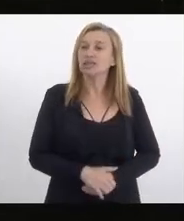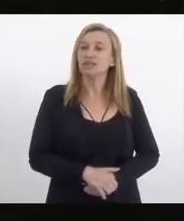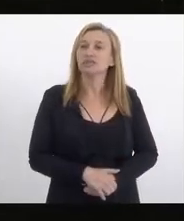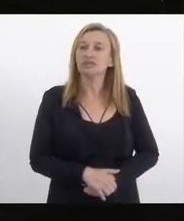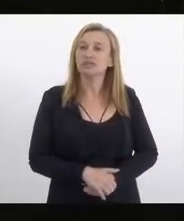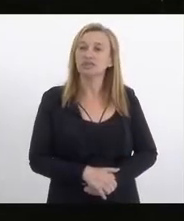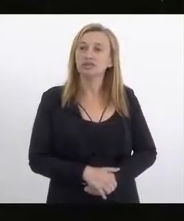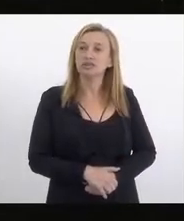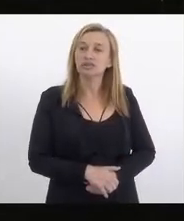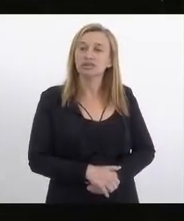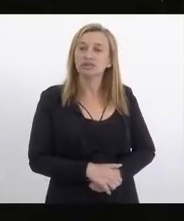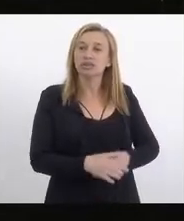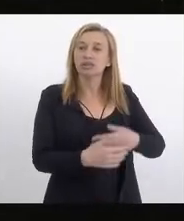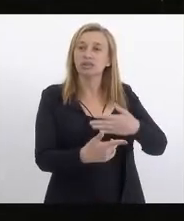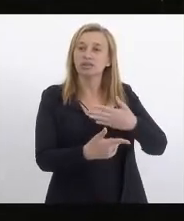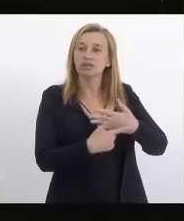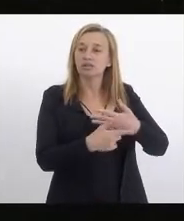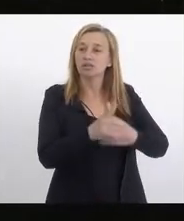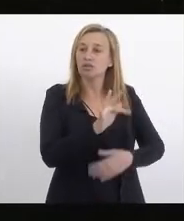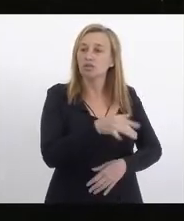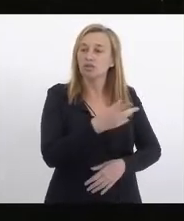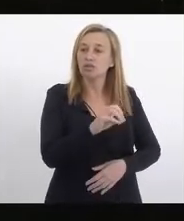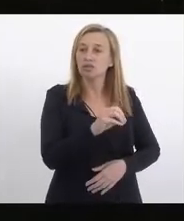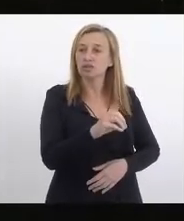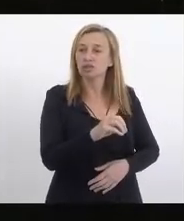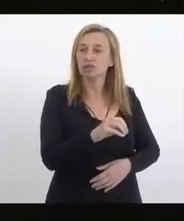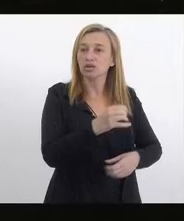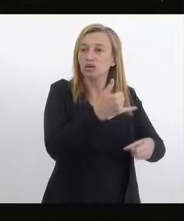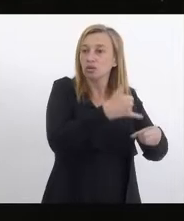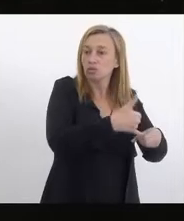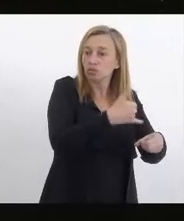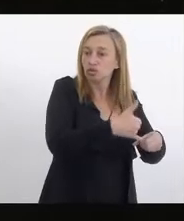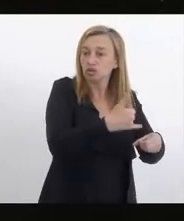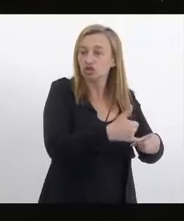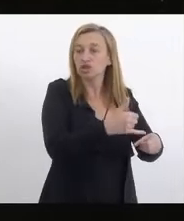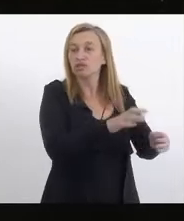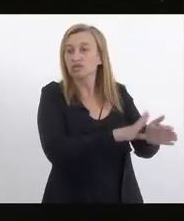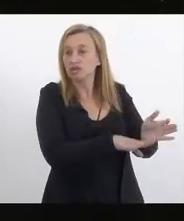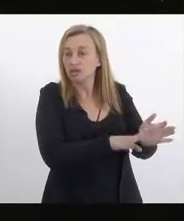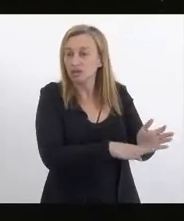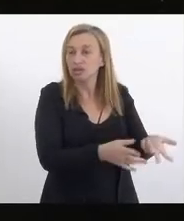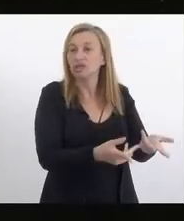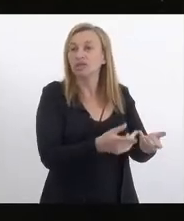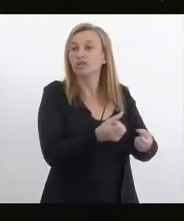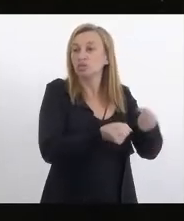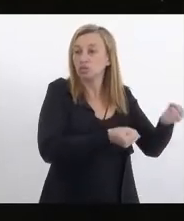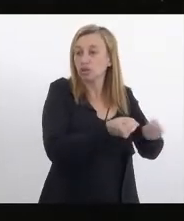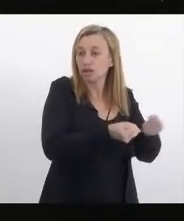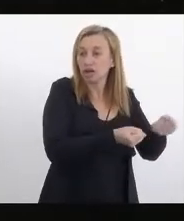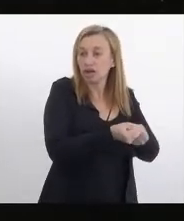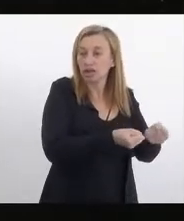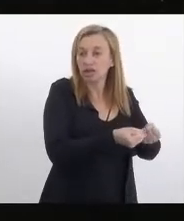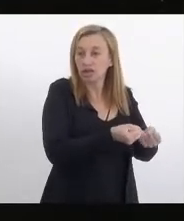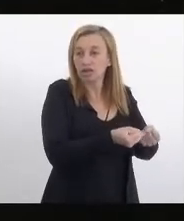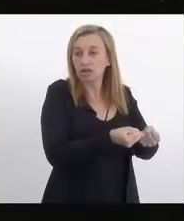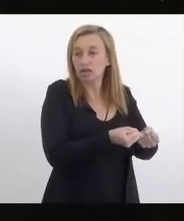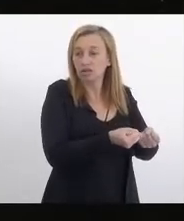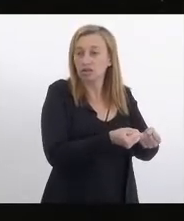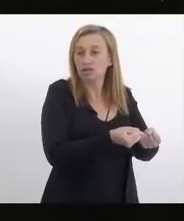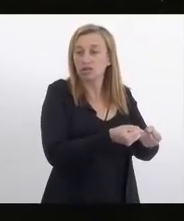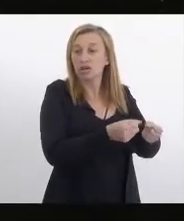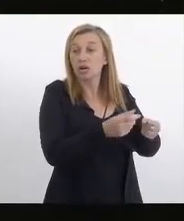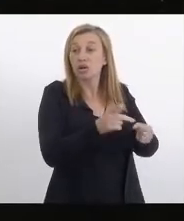onerando a folha do Estado. É combustível gastando, é a viatura tendo desgaste de